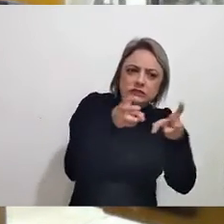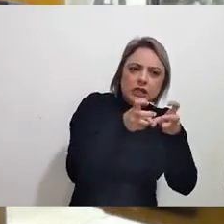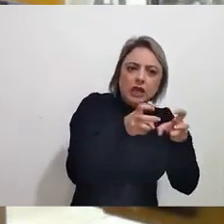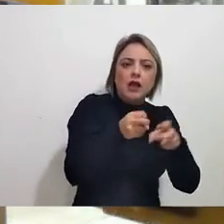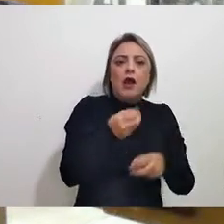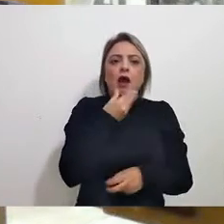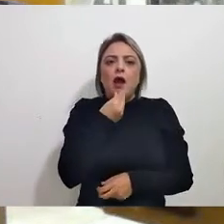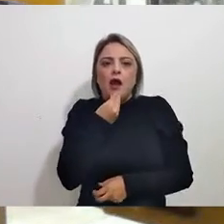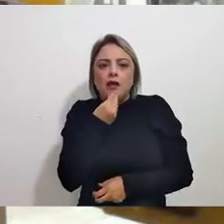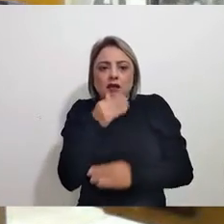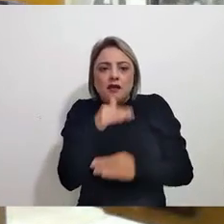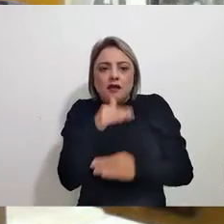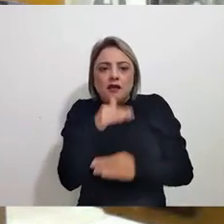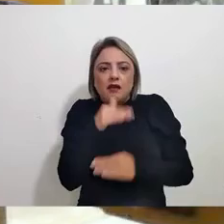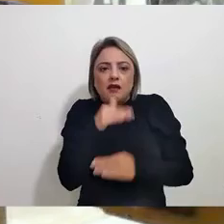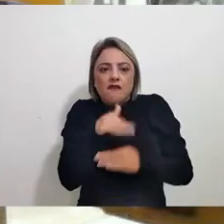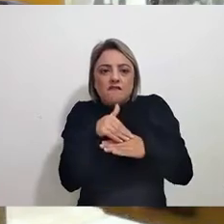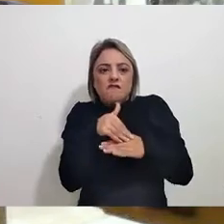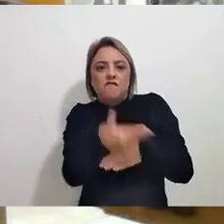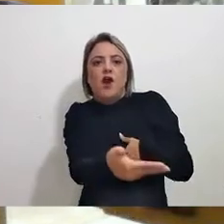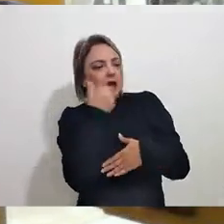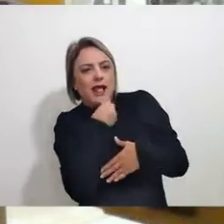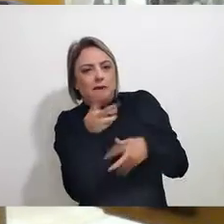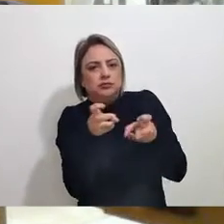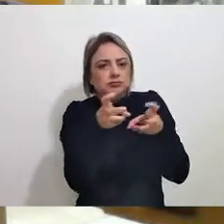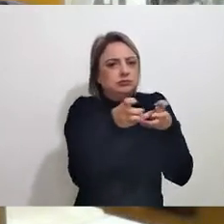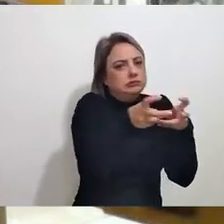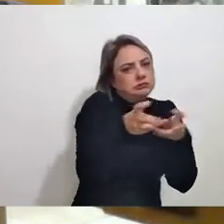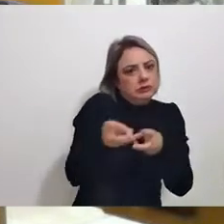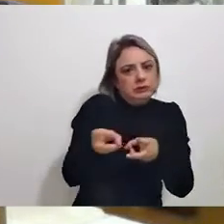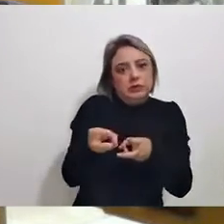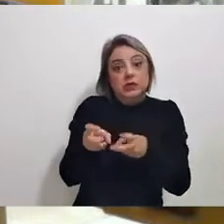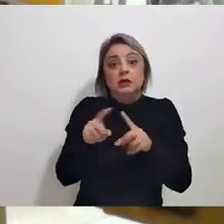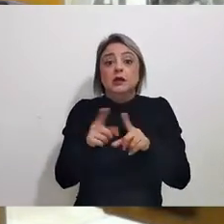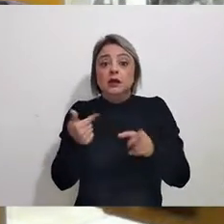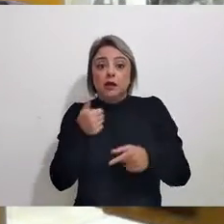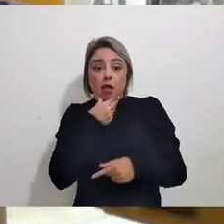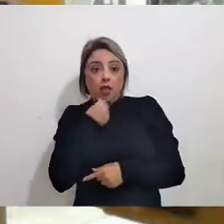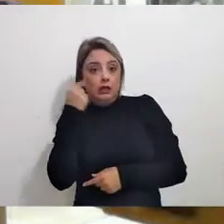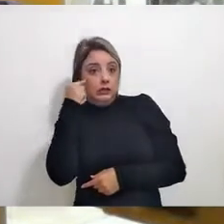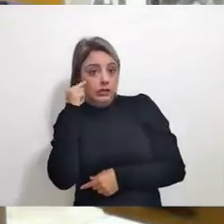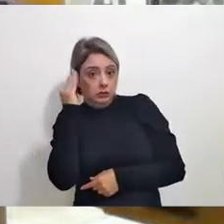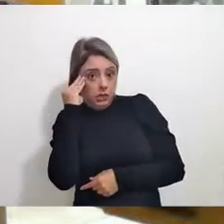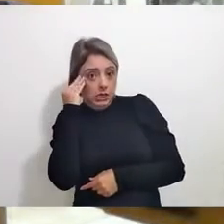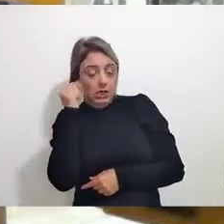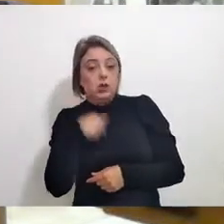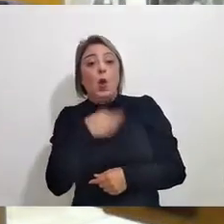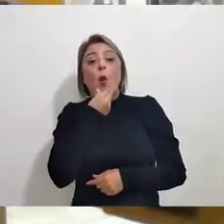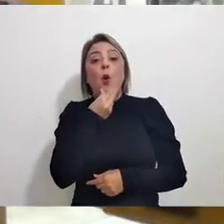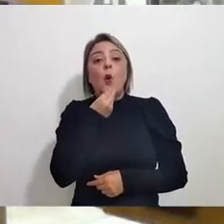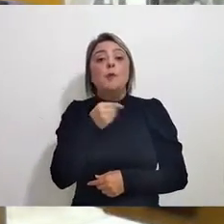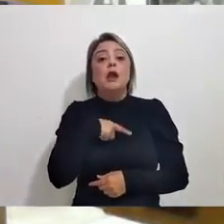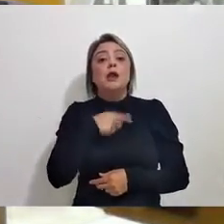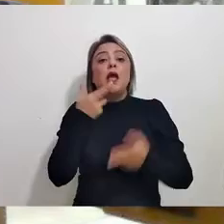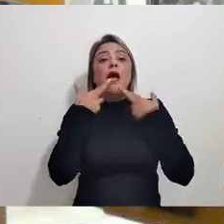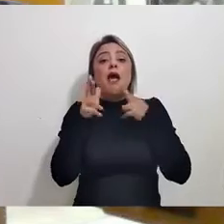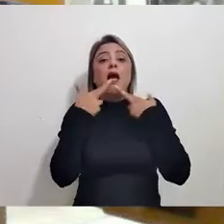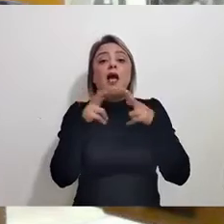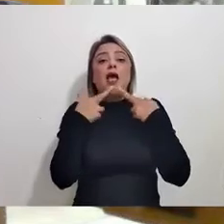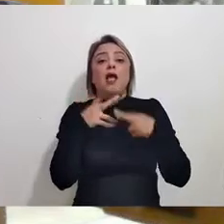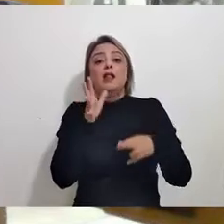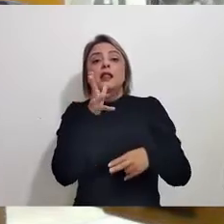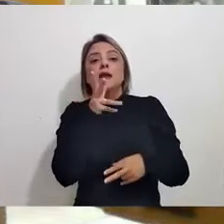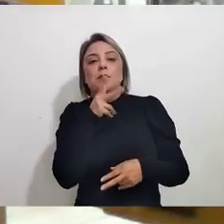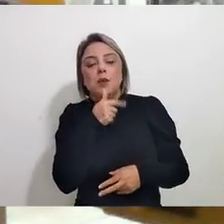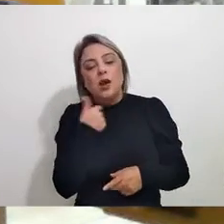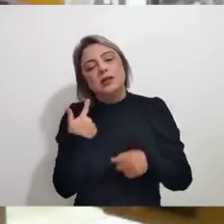não é explorado. Na maioria das vezes, no meu entendimento, os meninos eles denunciam com mais morosidade, até porque o machismo está aí para dizer